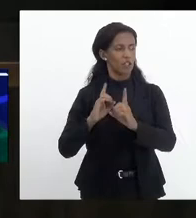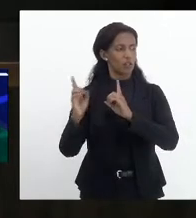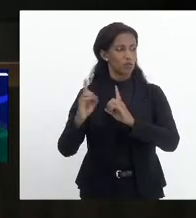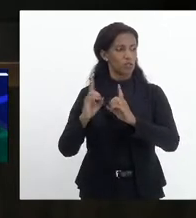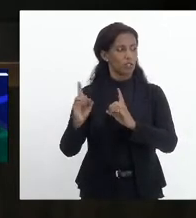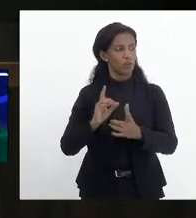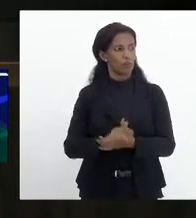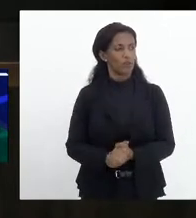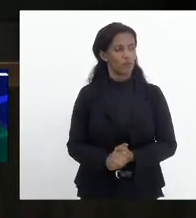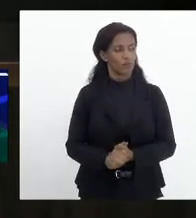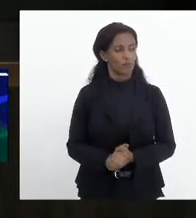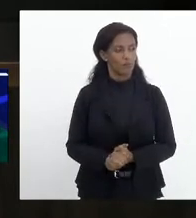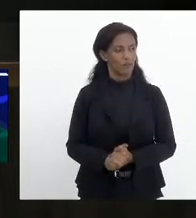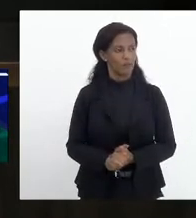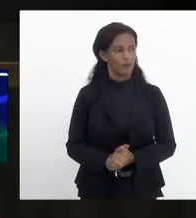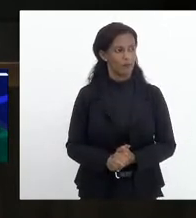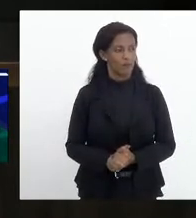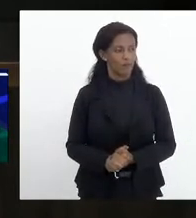discussão.